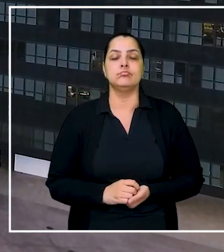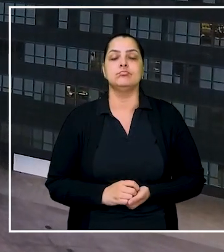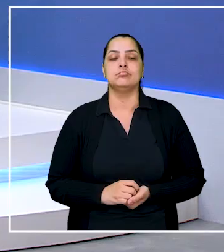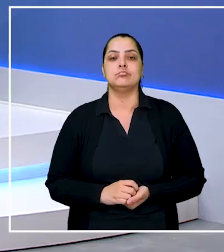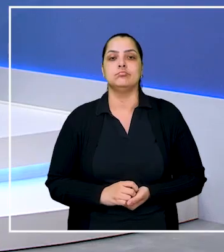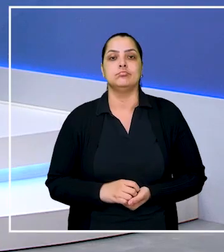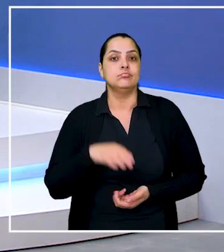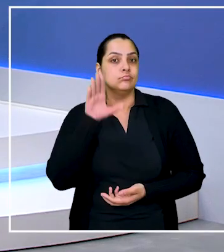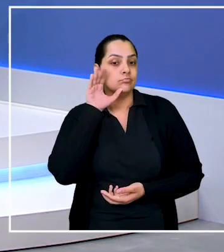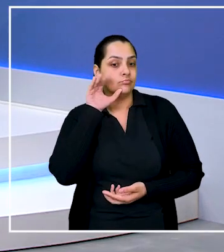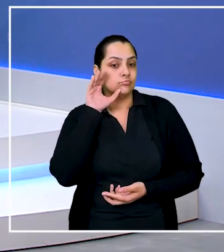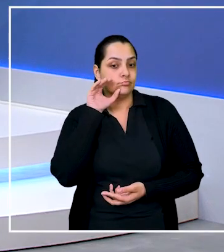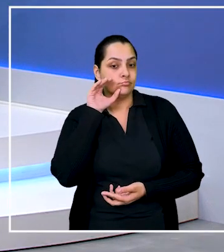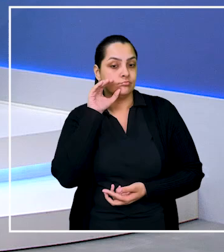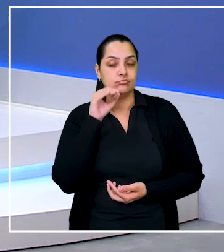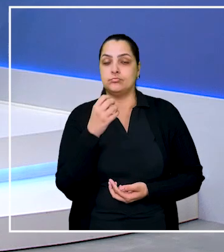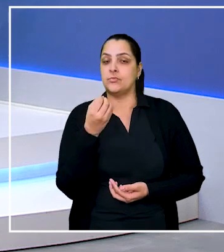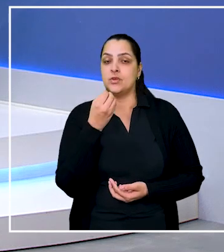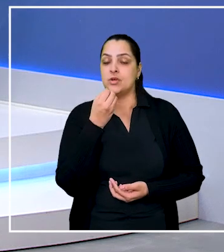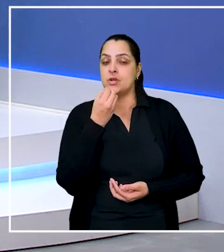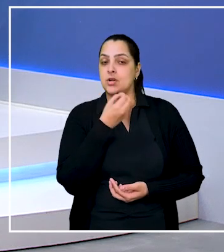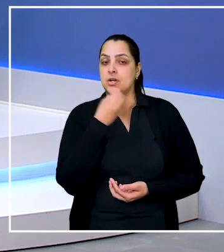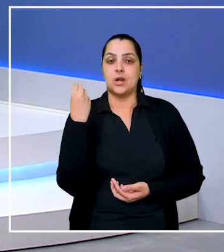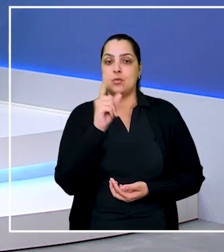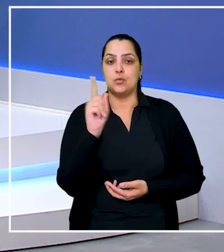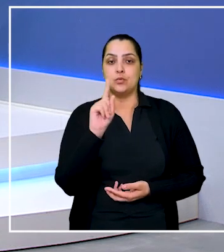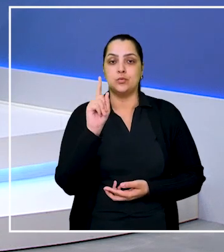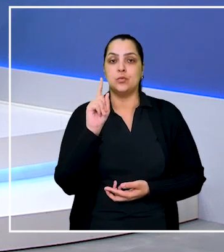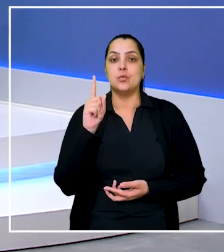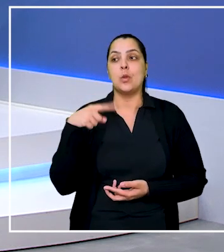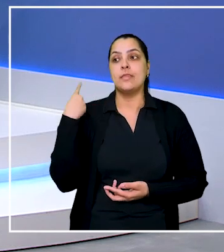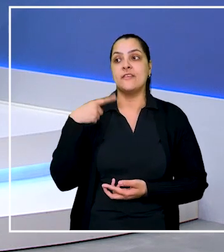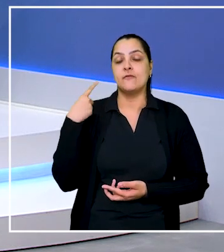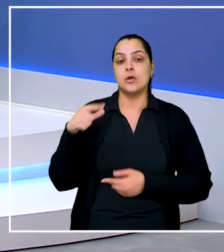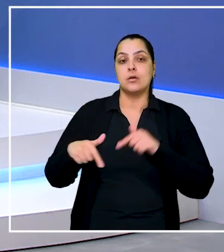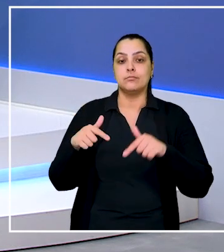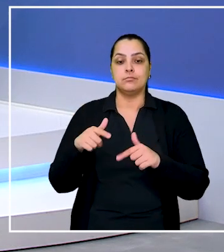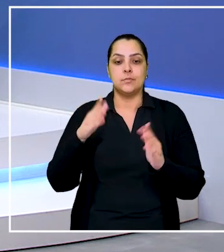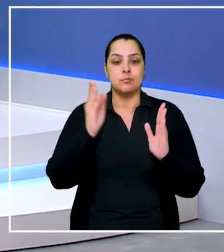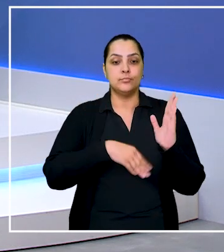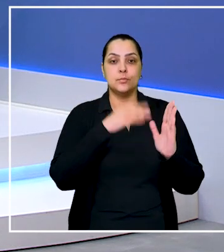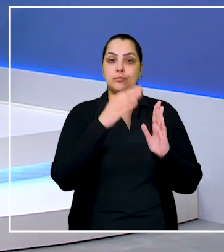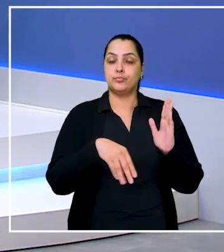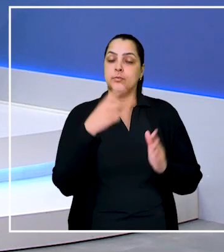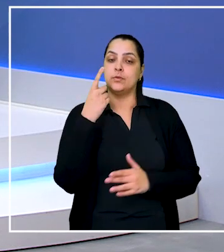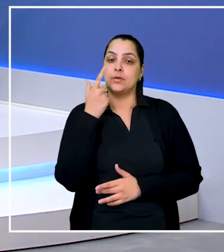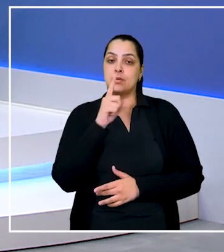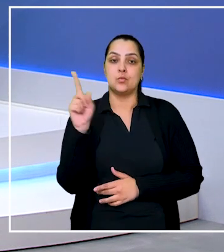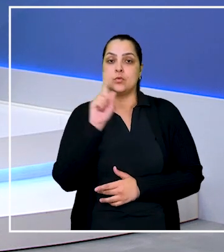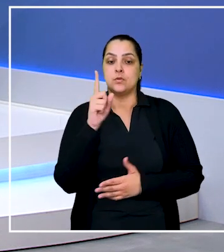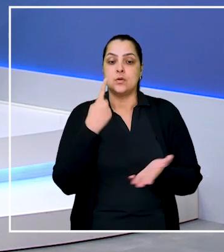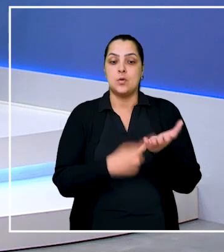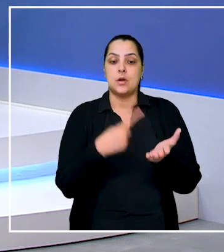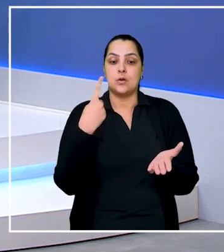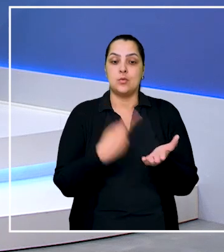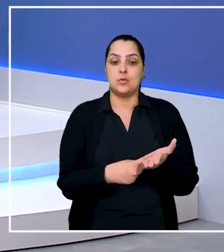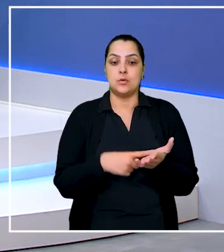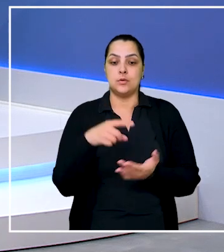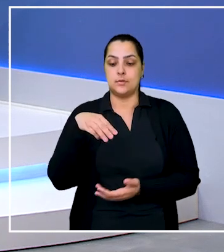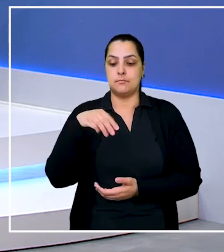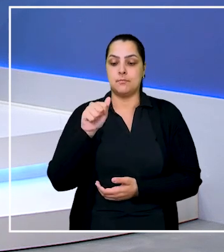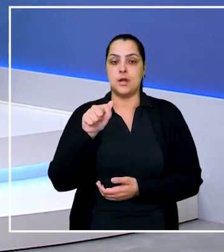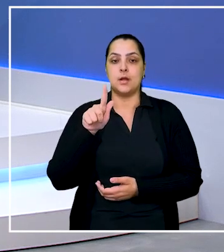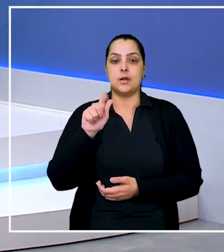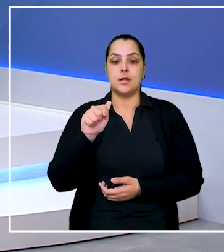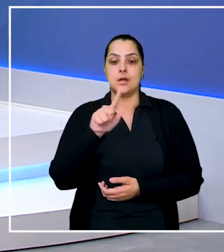agosto. Um empregado insatisfeito com a atuação do próprio advogado não conseguiu anular no TST um acordo homologado